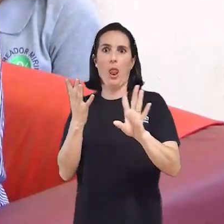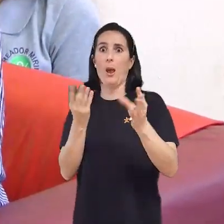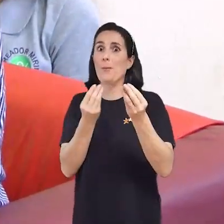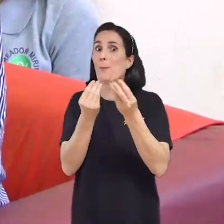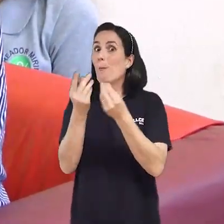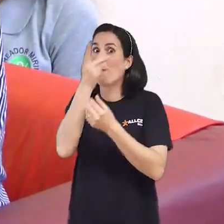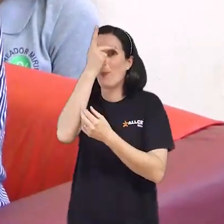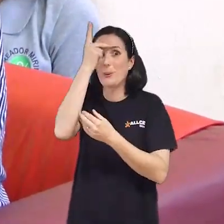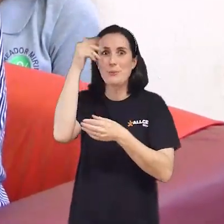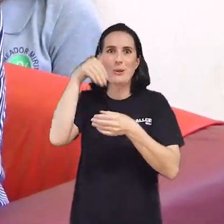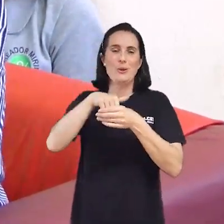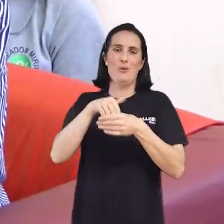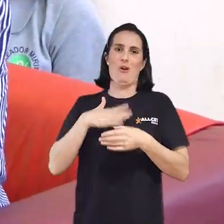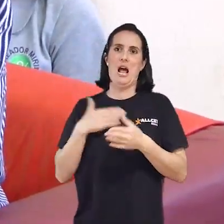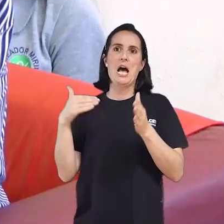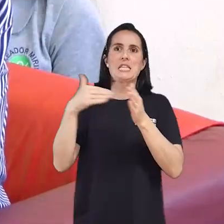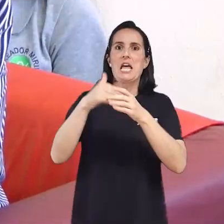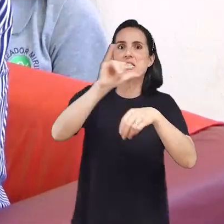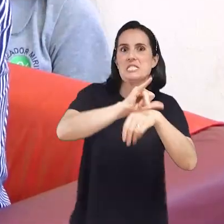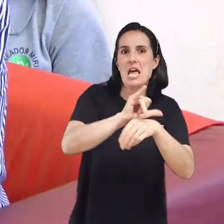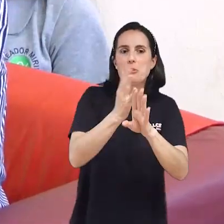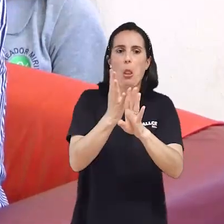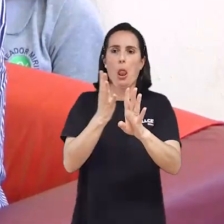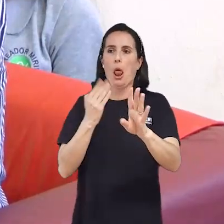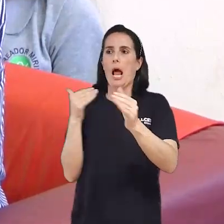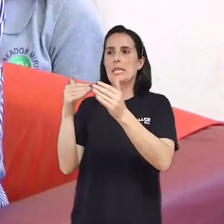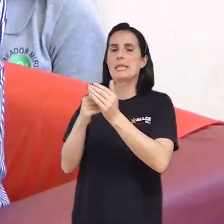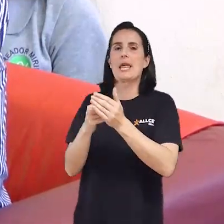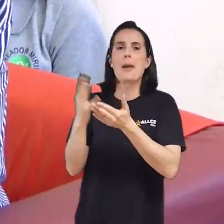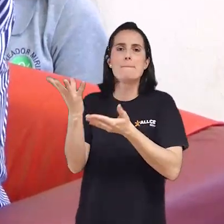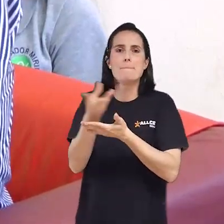voto. Aí nós fizemos